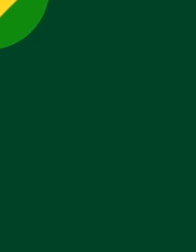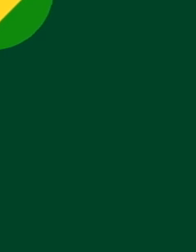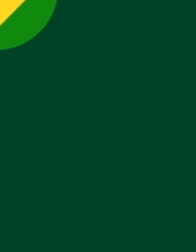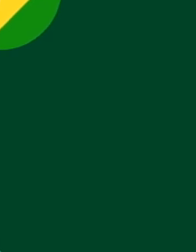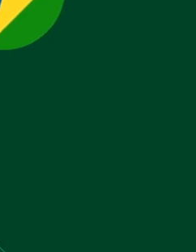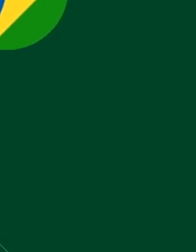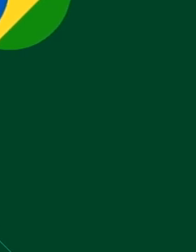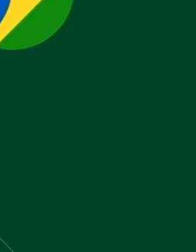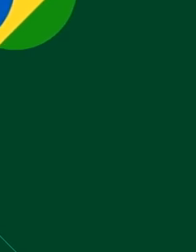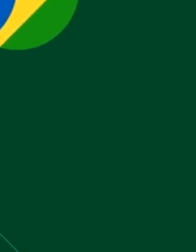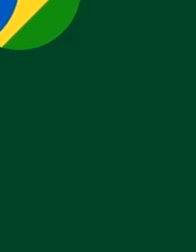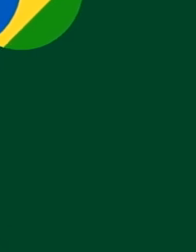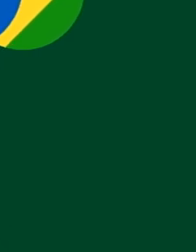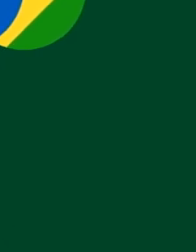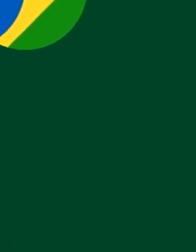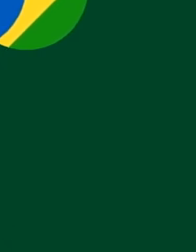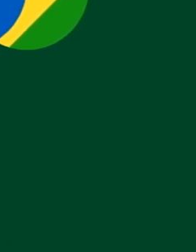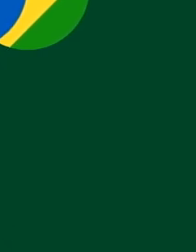Momento Saúde